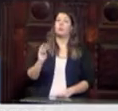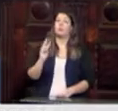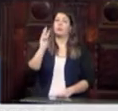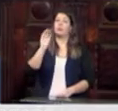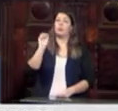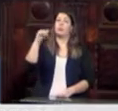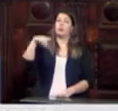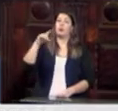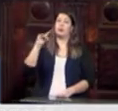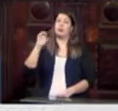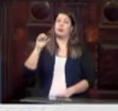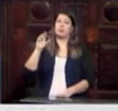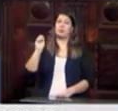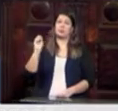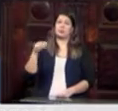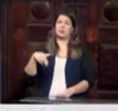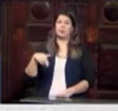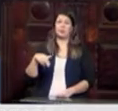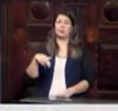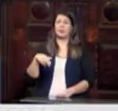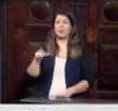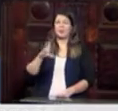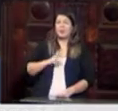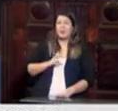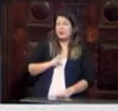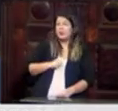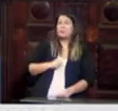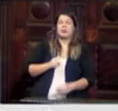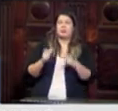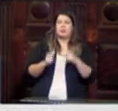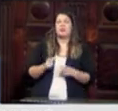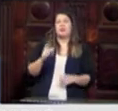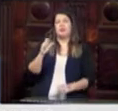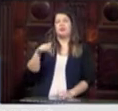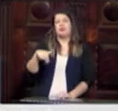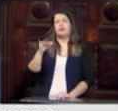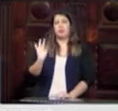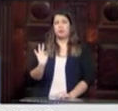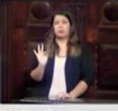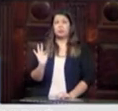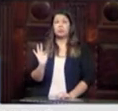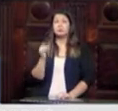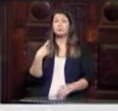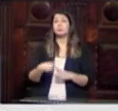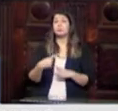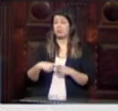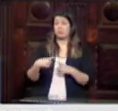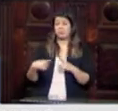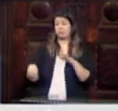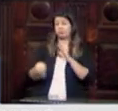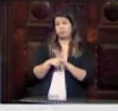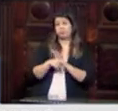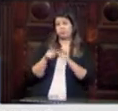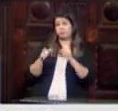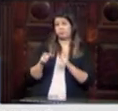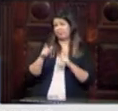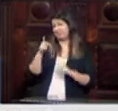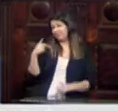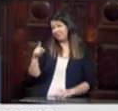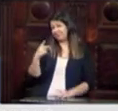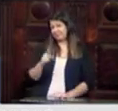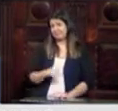grande paixão. É a base eleitoral dele, é natural. Então, eu acho que isso são formas